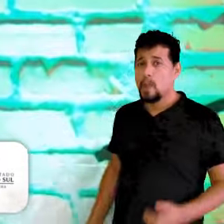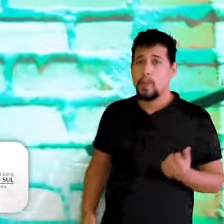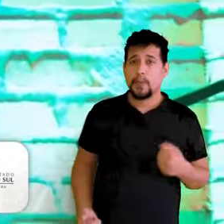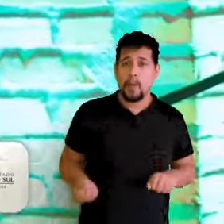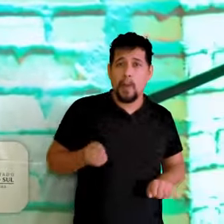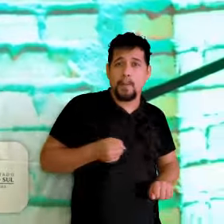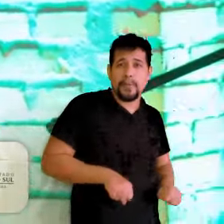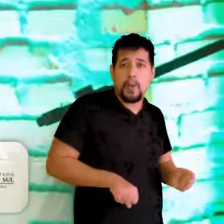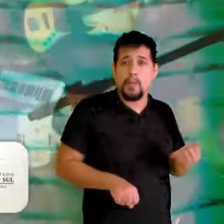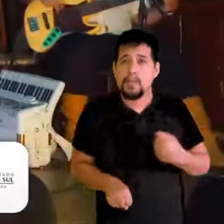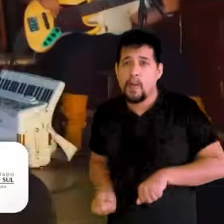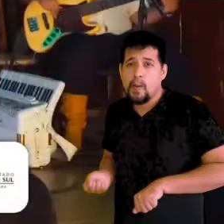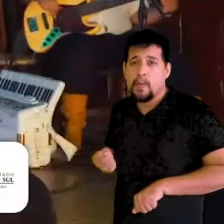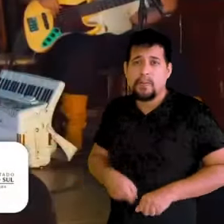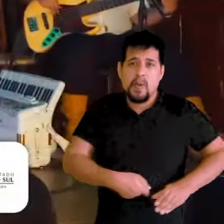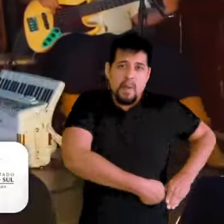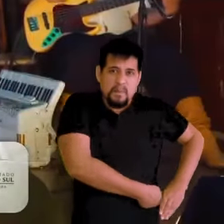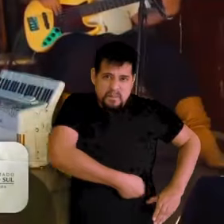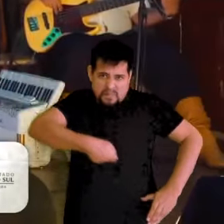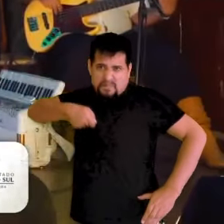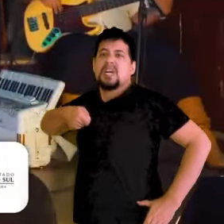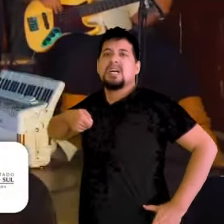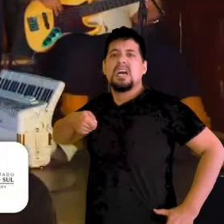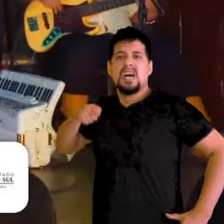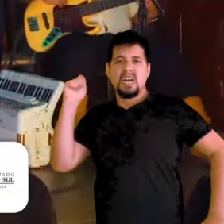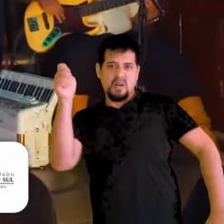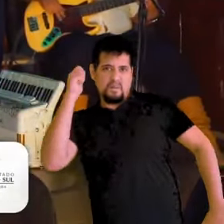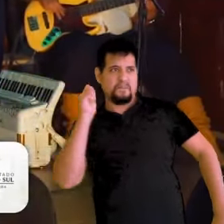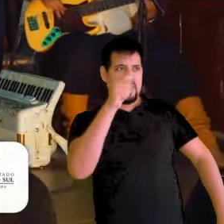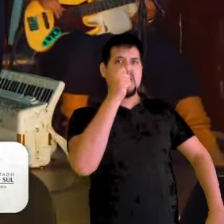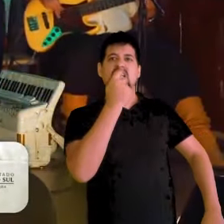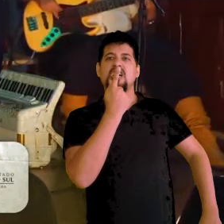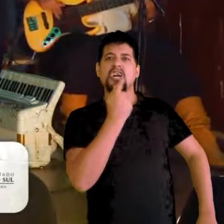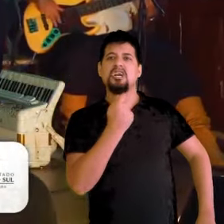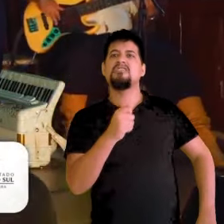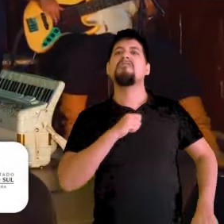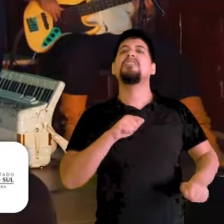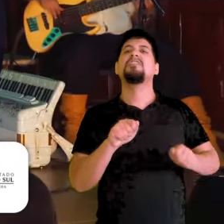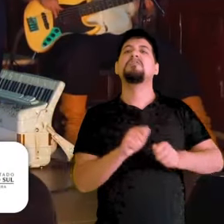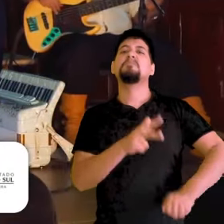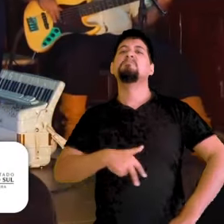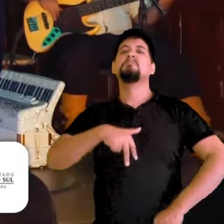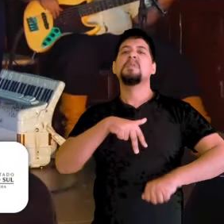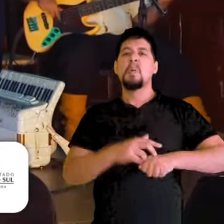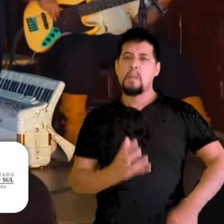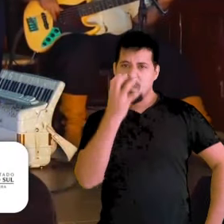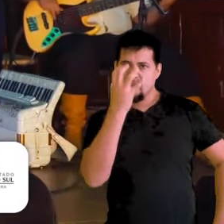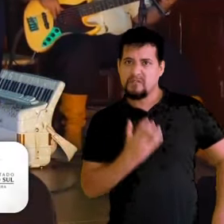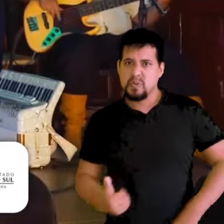Oi, a patas de cavalo, espada e lança na mão, no sangue se fez pátria